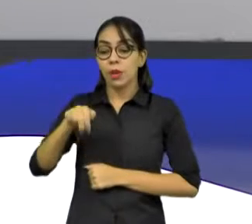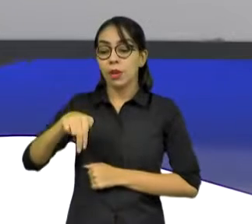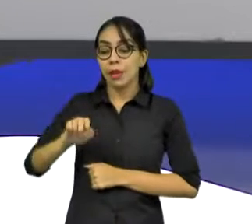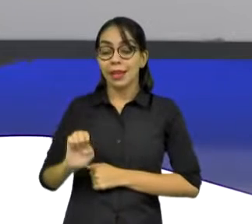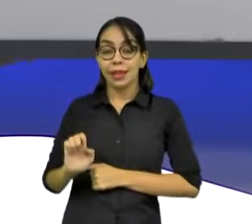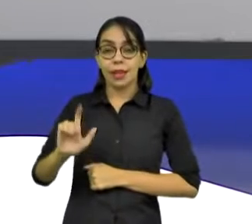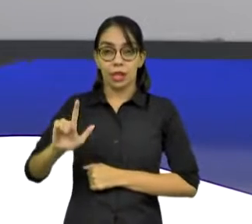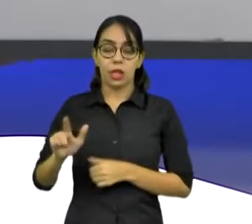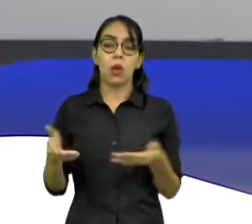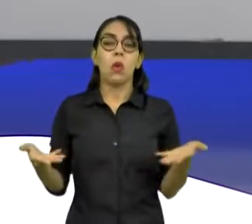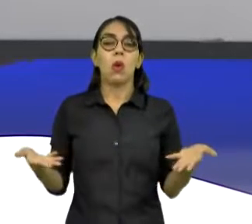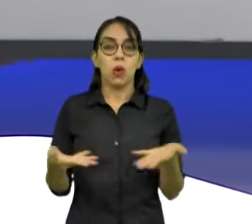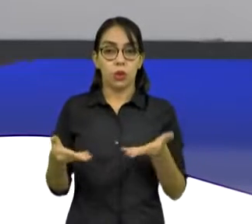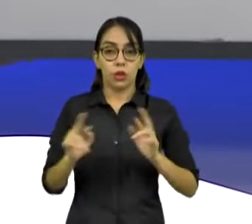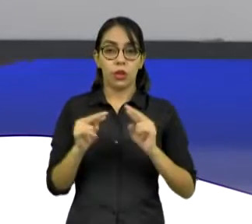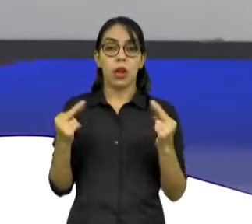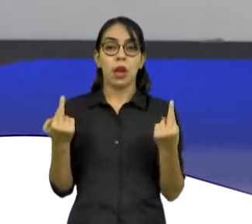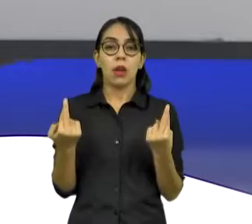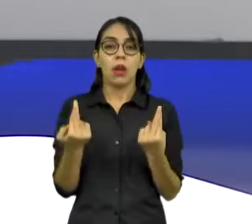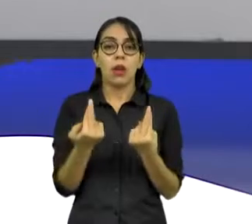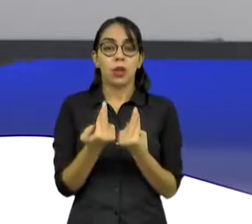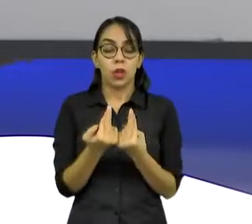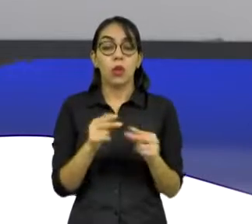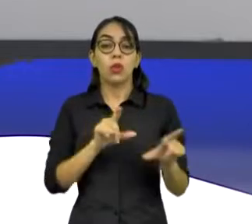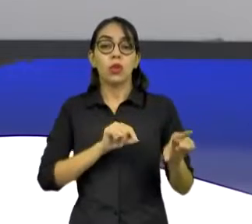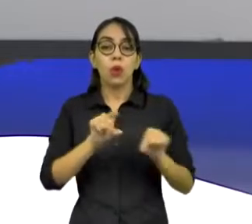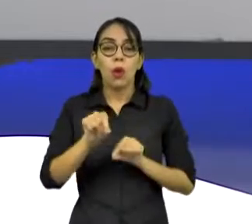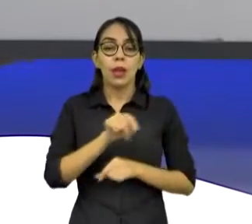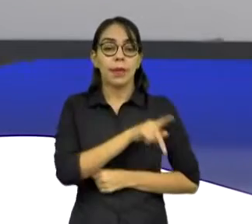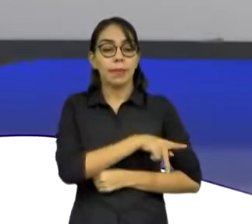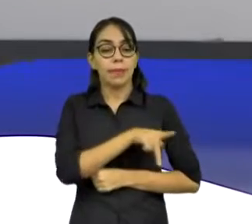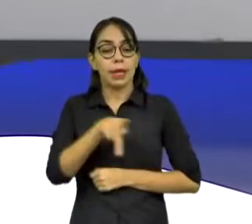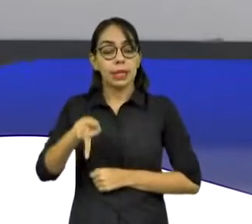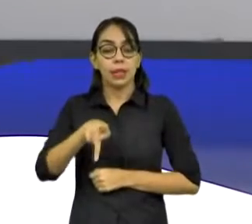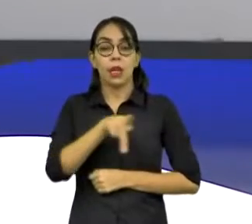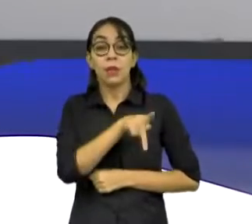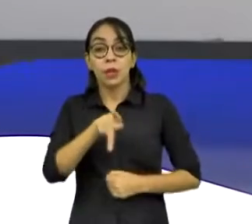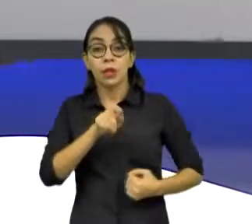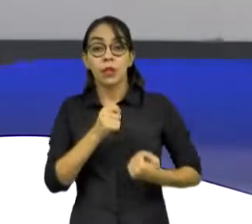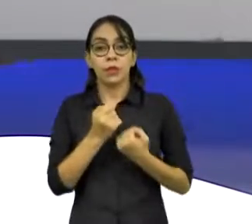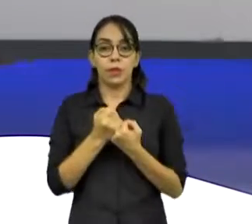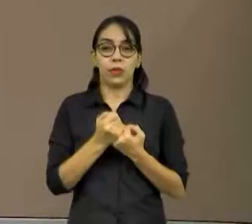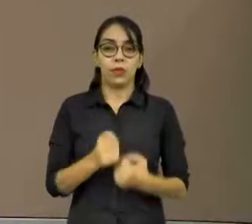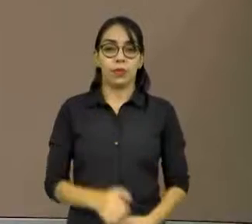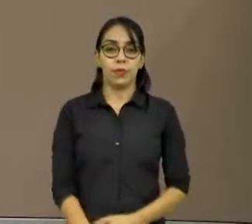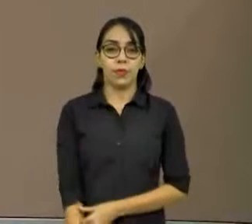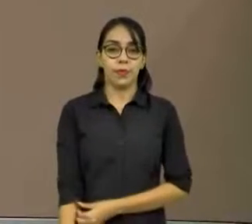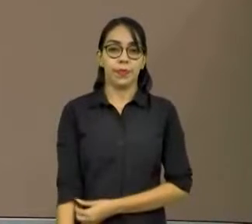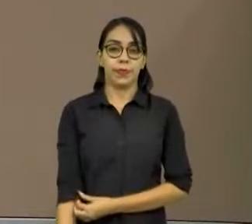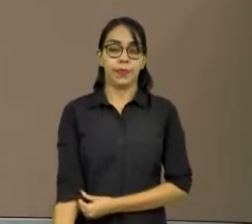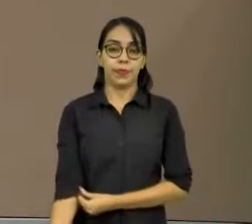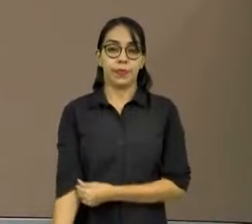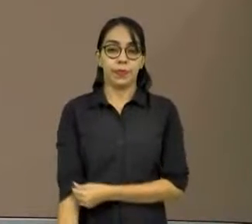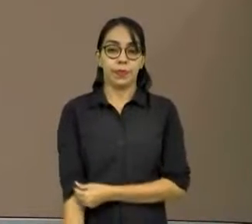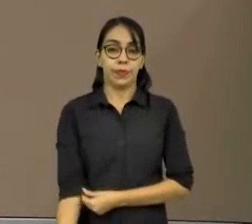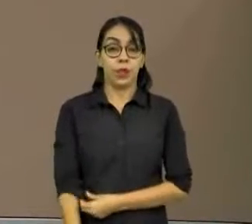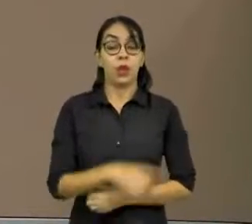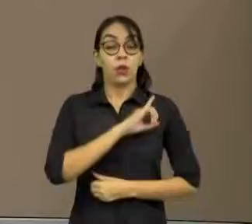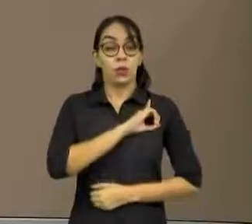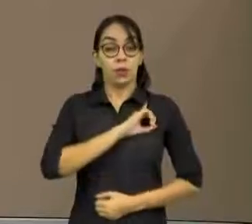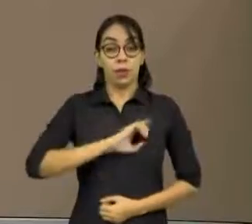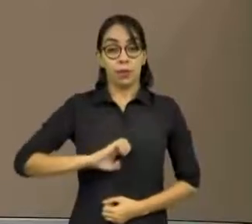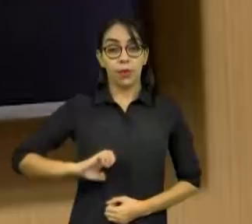hoje para eleger presidente, vice-presidente e relator do colegiado. Os parlamentares que integram a